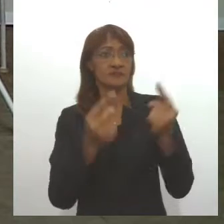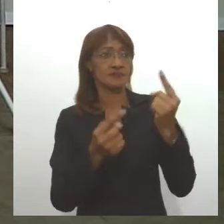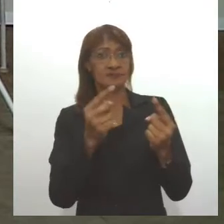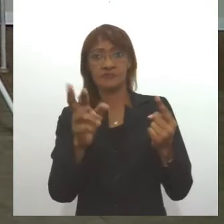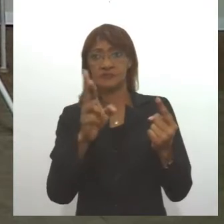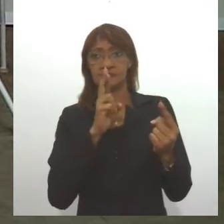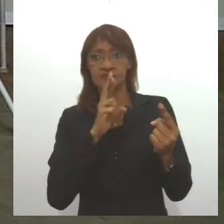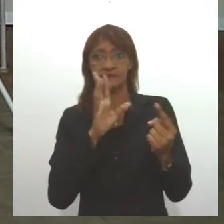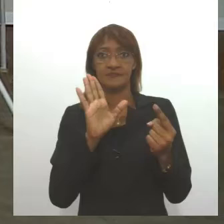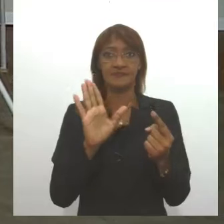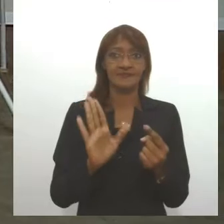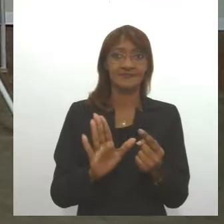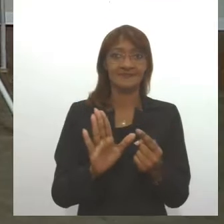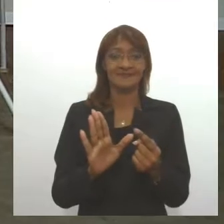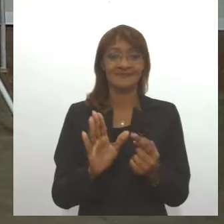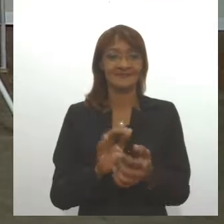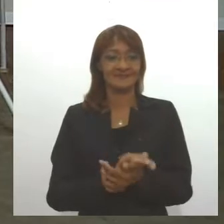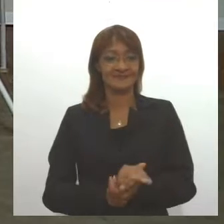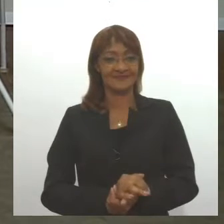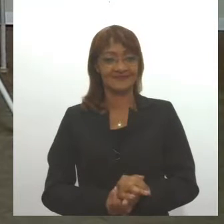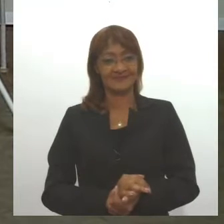Giovana, Tatiane?